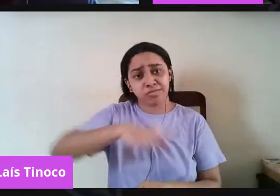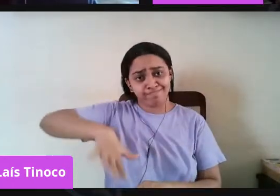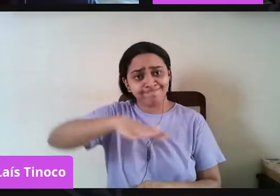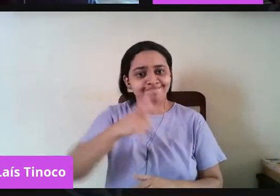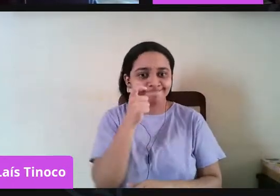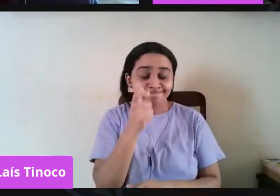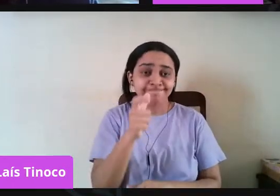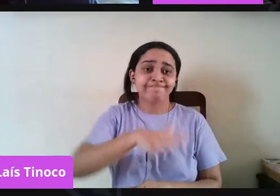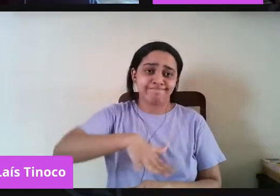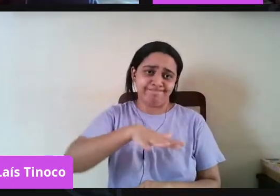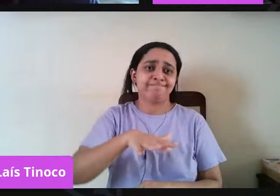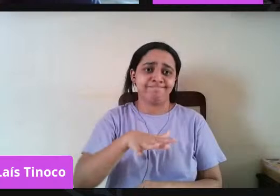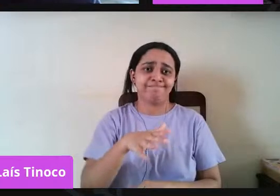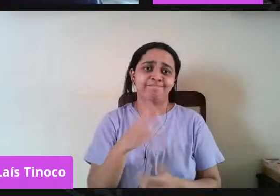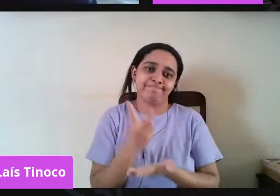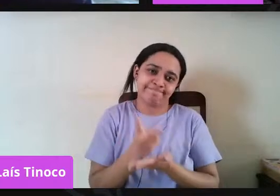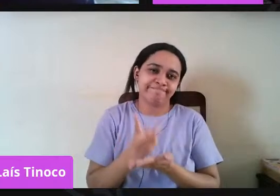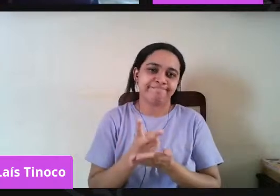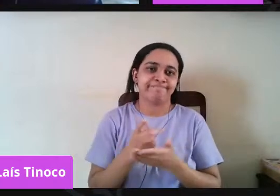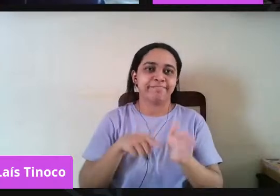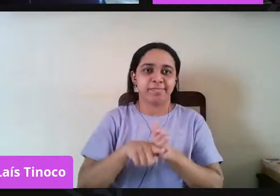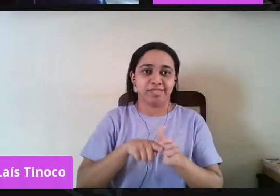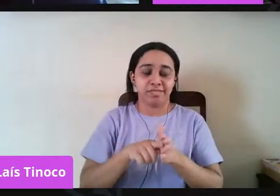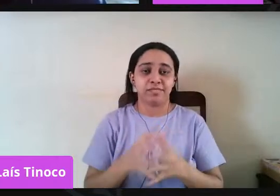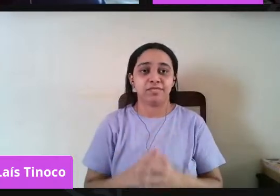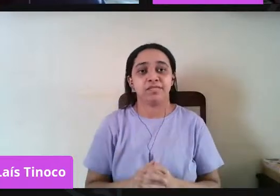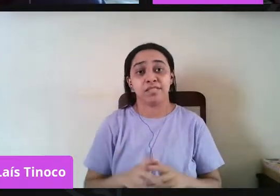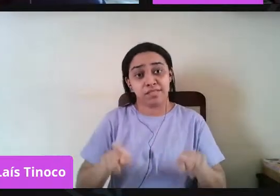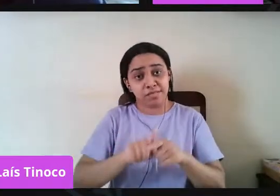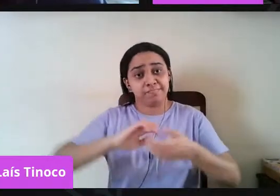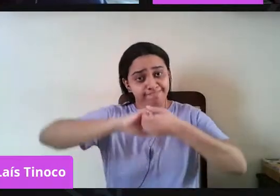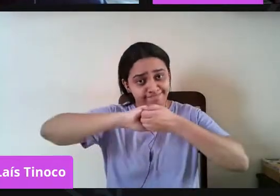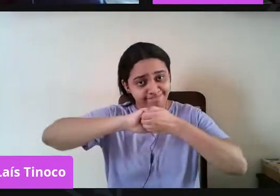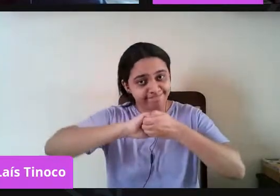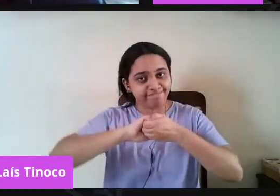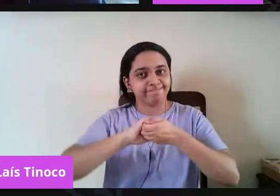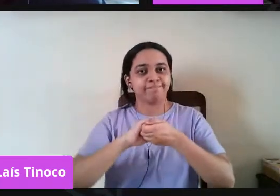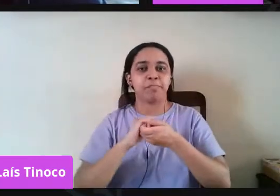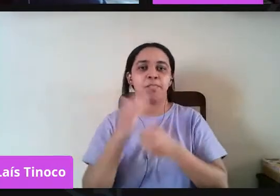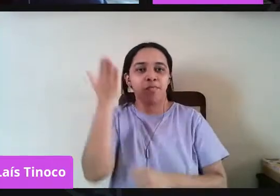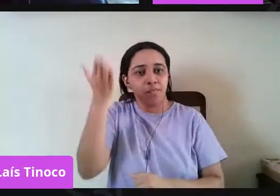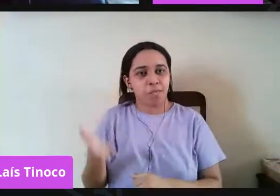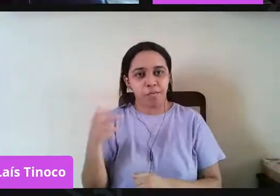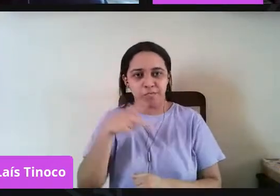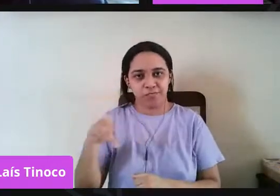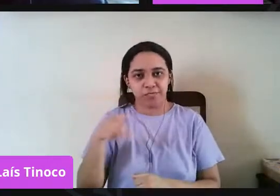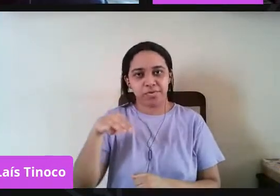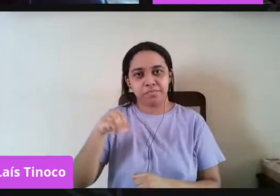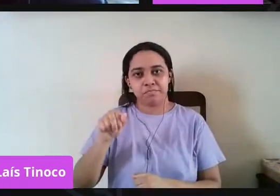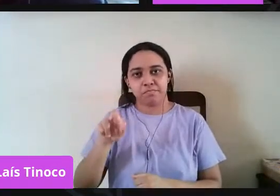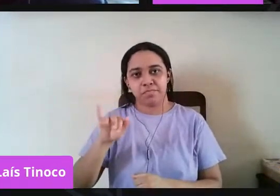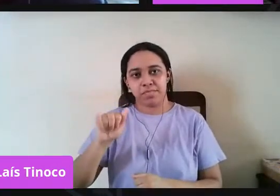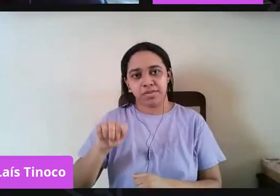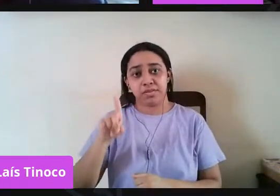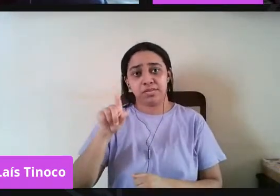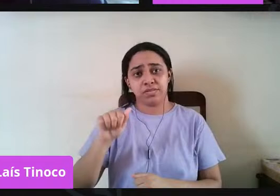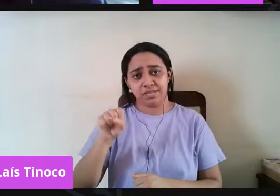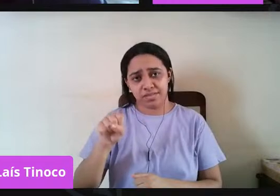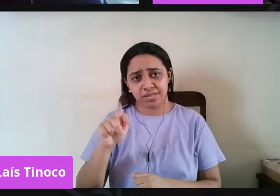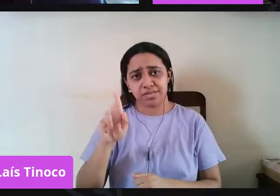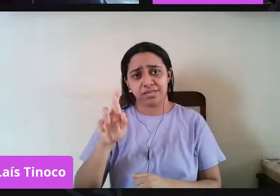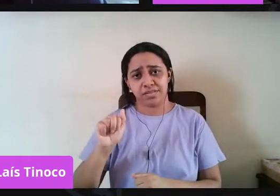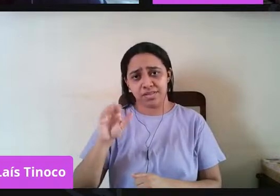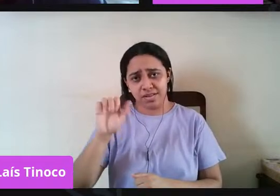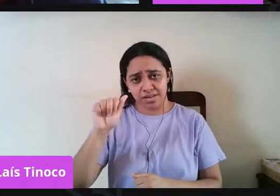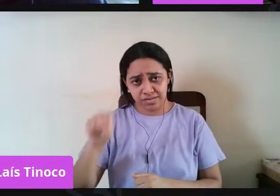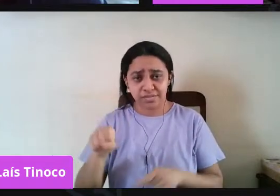desenvolvidos nessa área. Eu cumprimento também a professora Maria das Graças, que vai já falar, né? E também